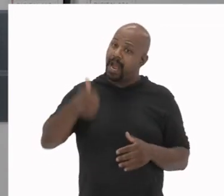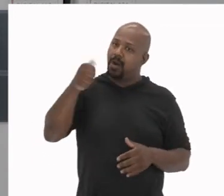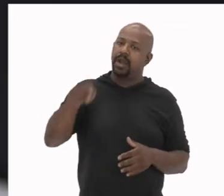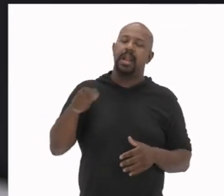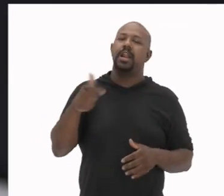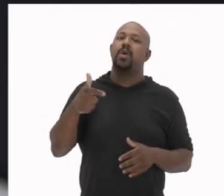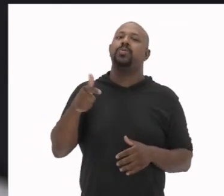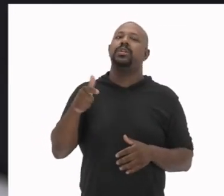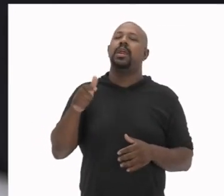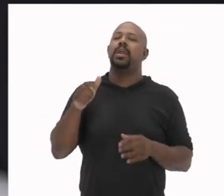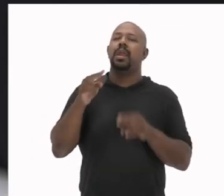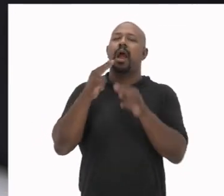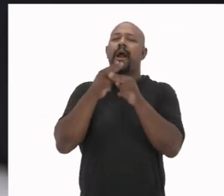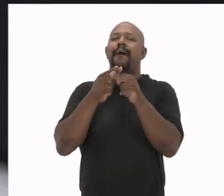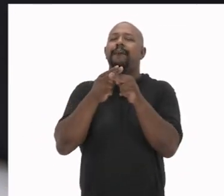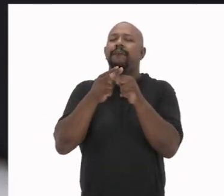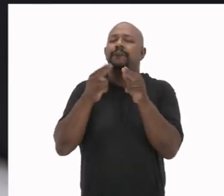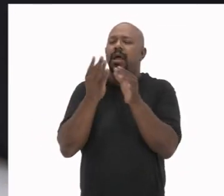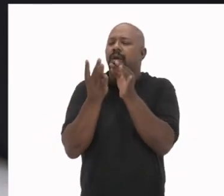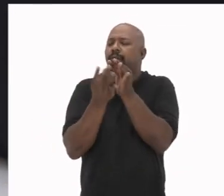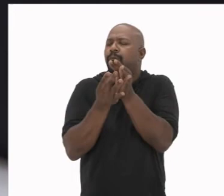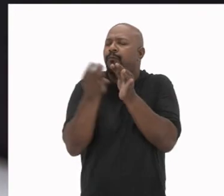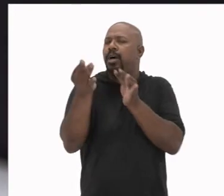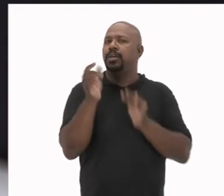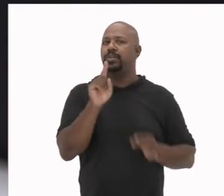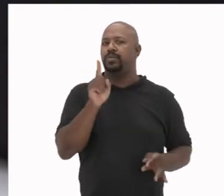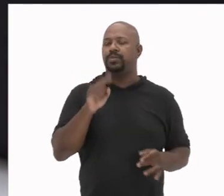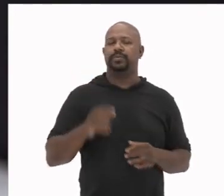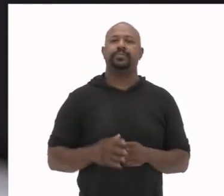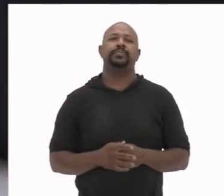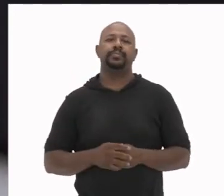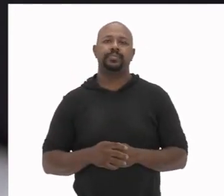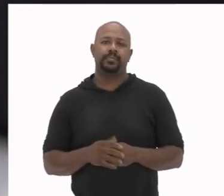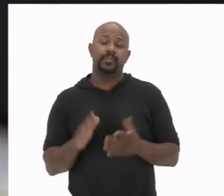dano. E o melhor é que ela não tenha fio de corte.